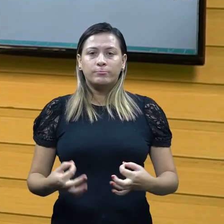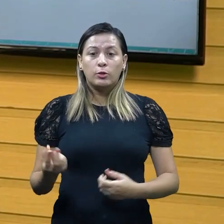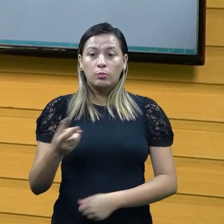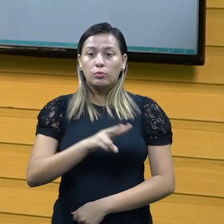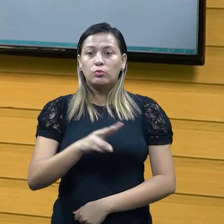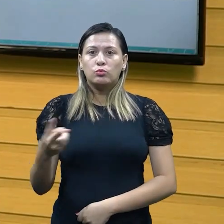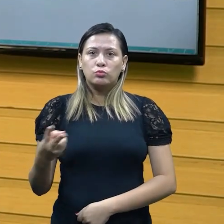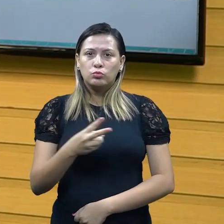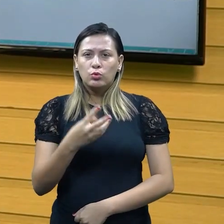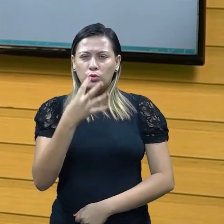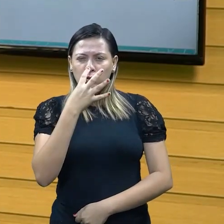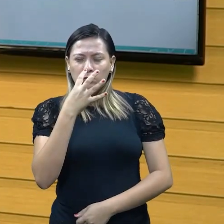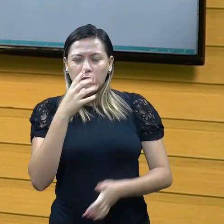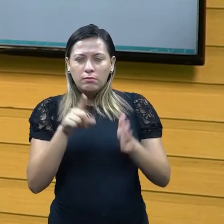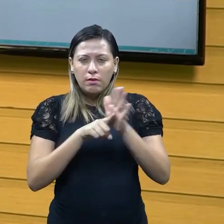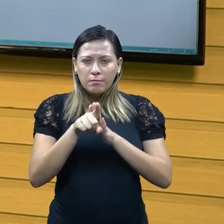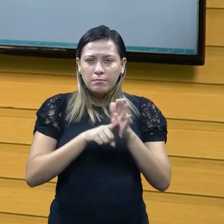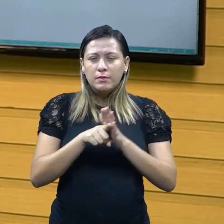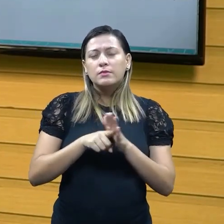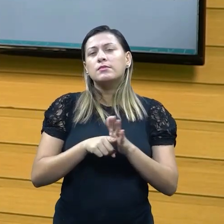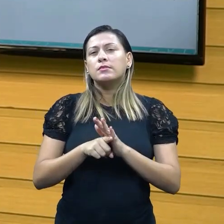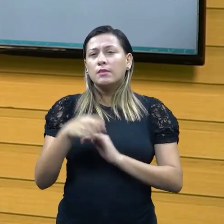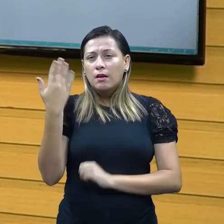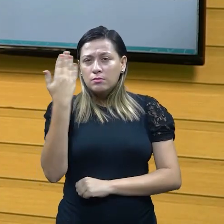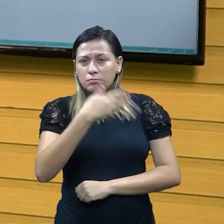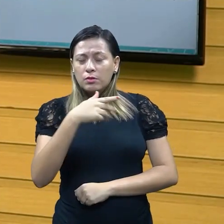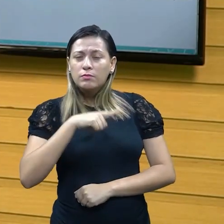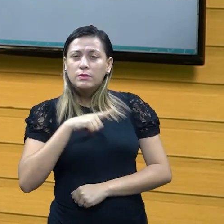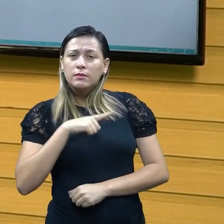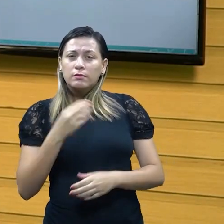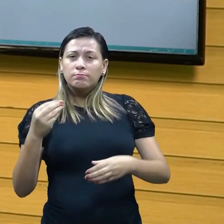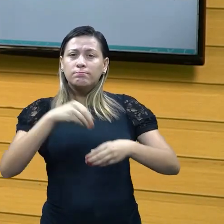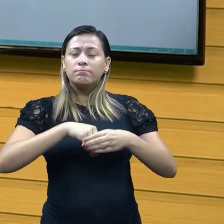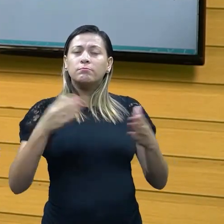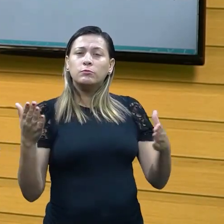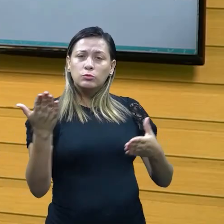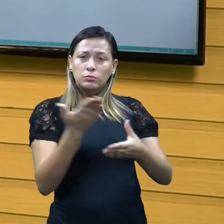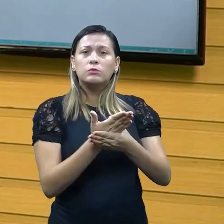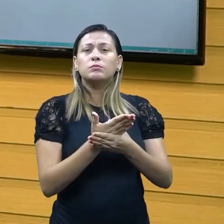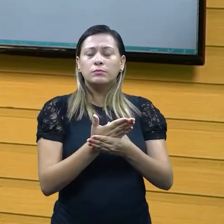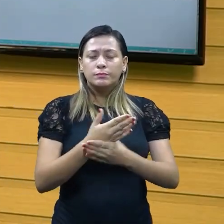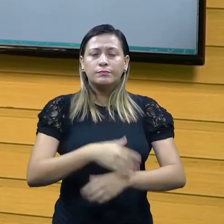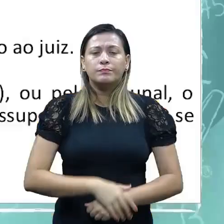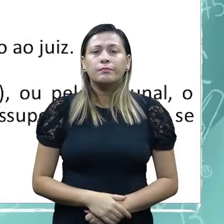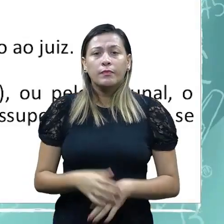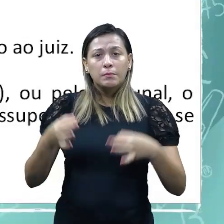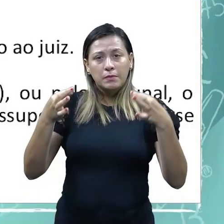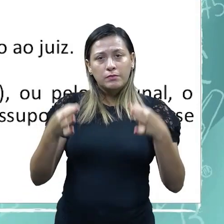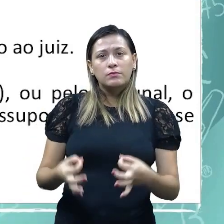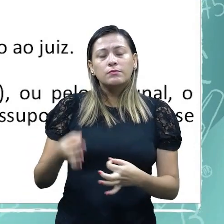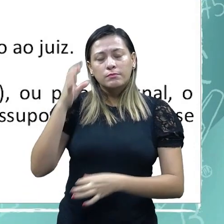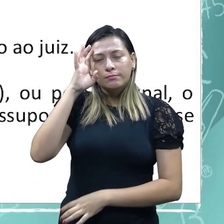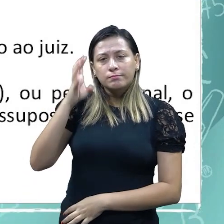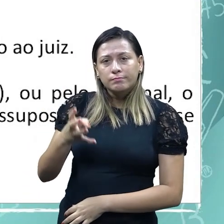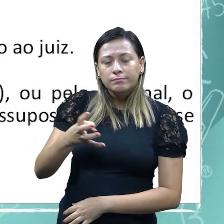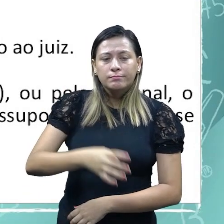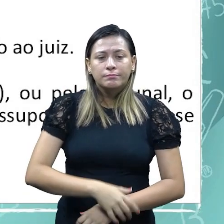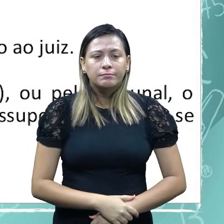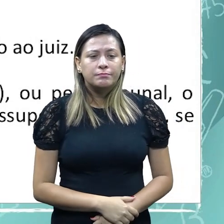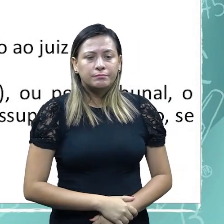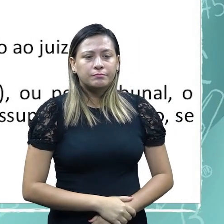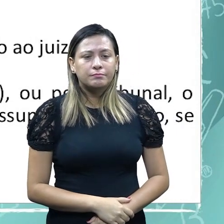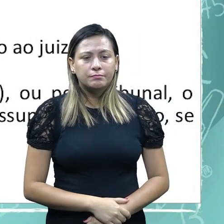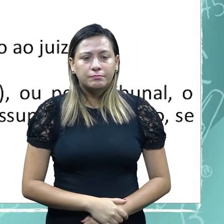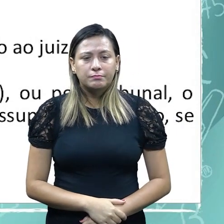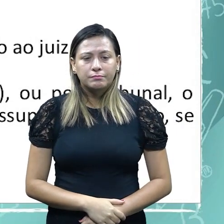provas que são colocadas nos autos. Então, o juiz analisa as provas para que ele possa dar de fato a sua decisão. Quando